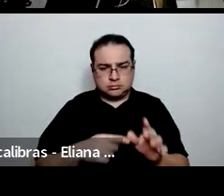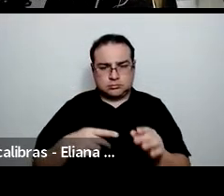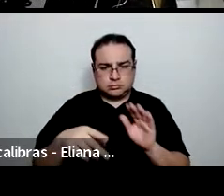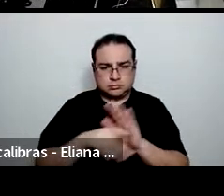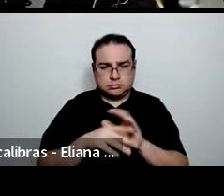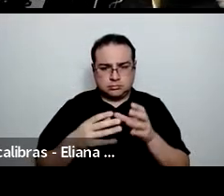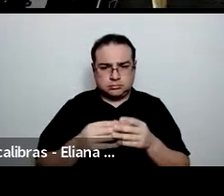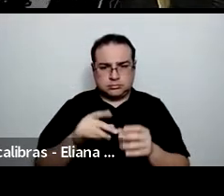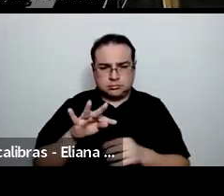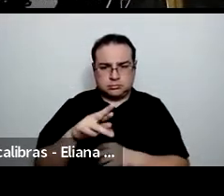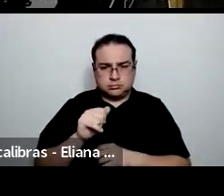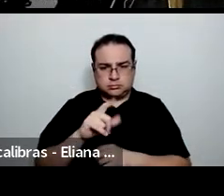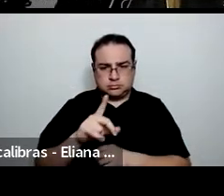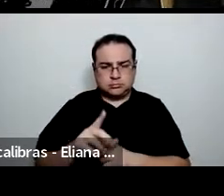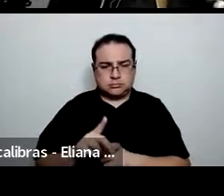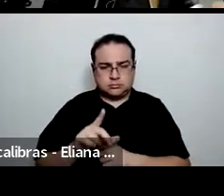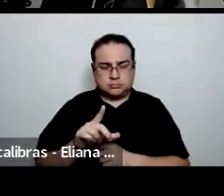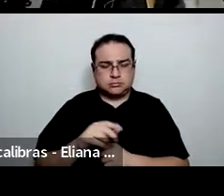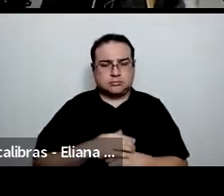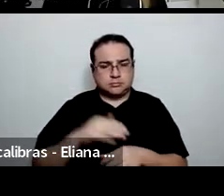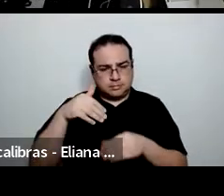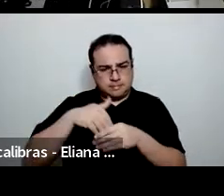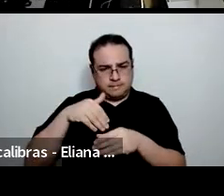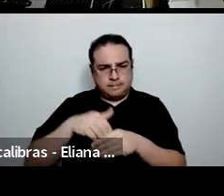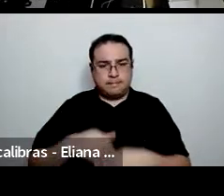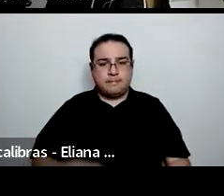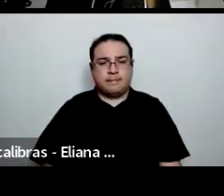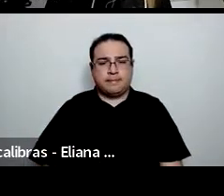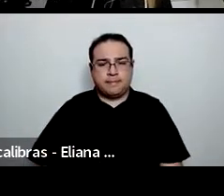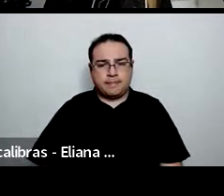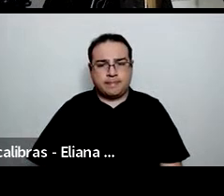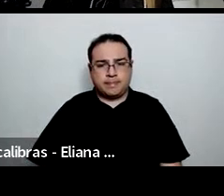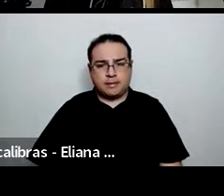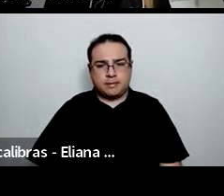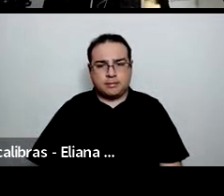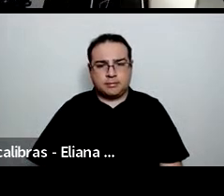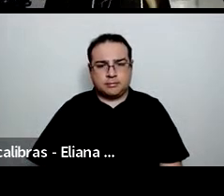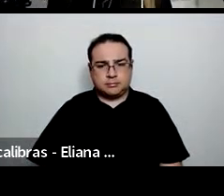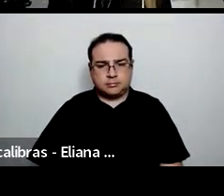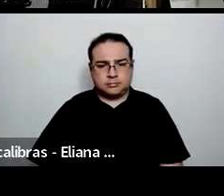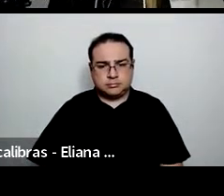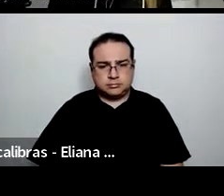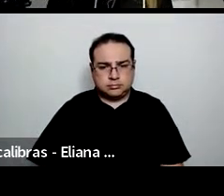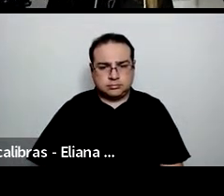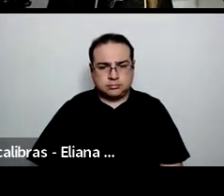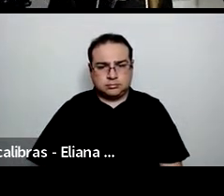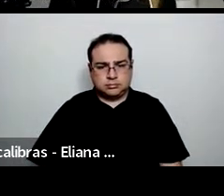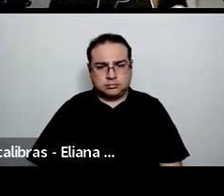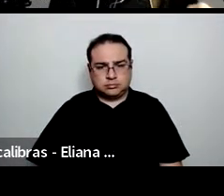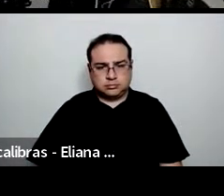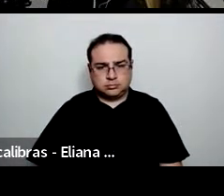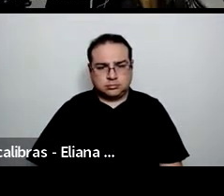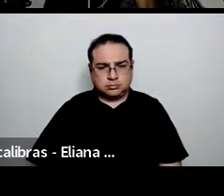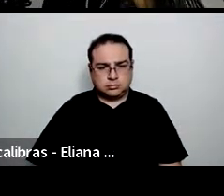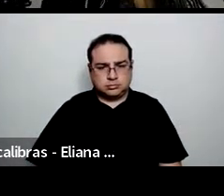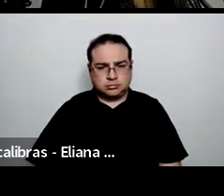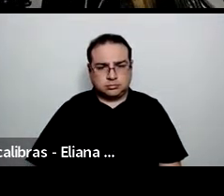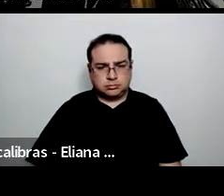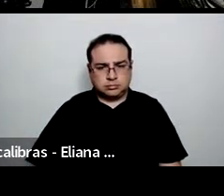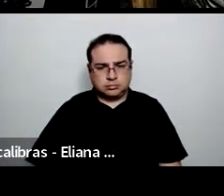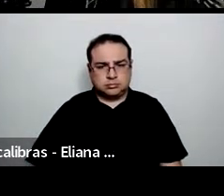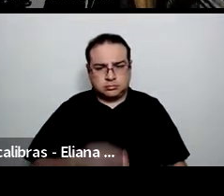Público eleitoral E aí a senhoras a